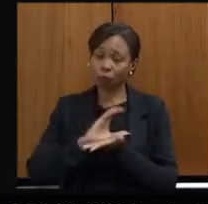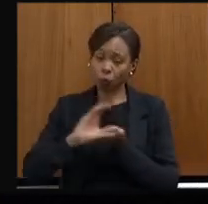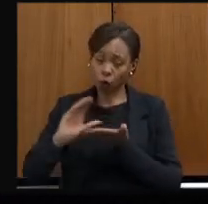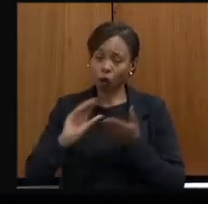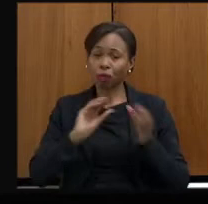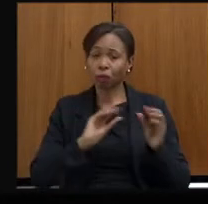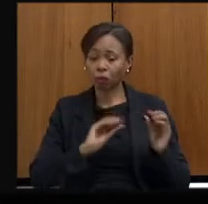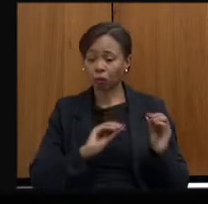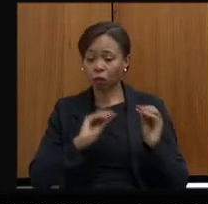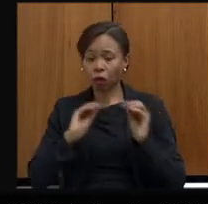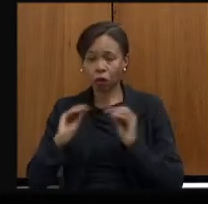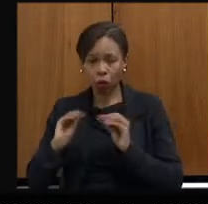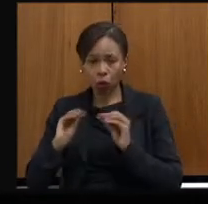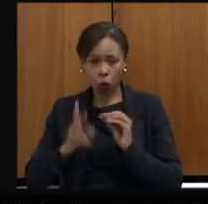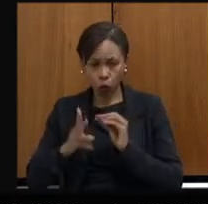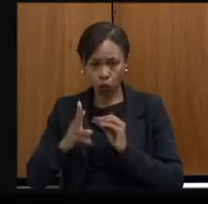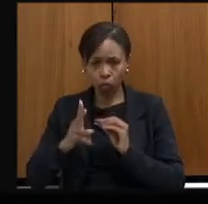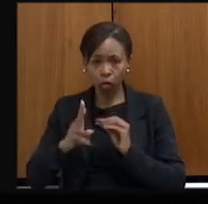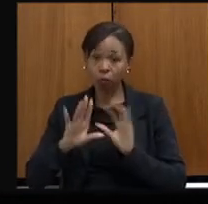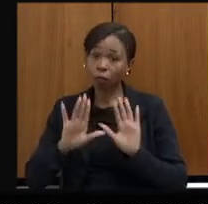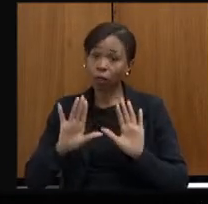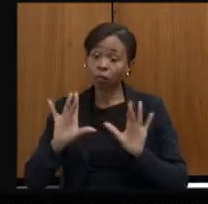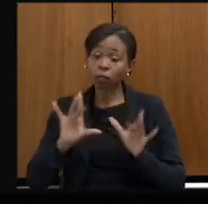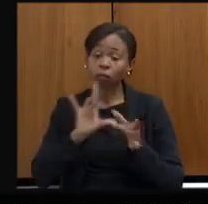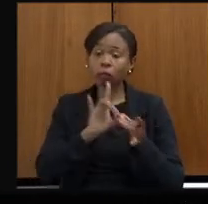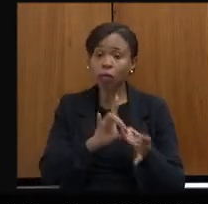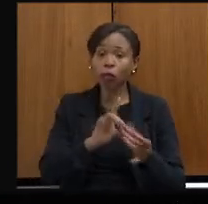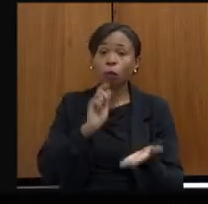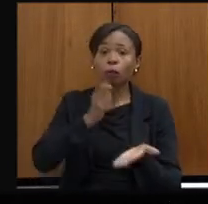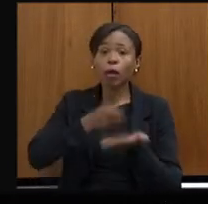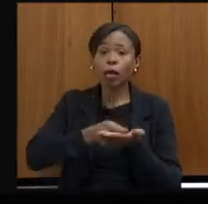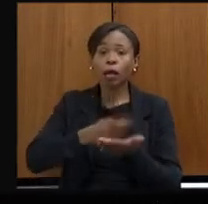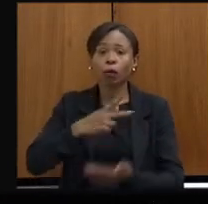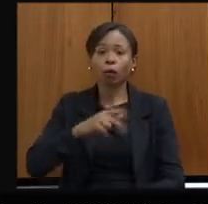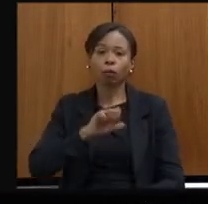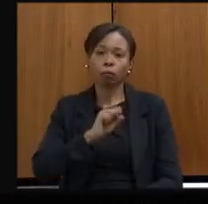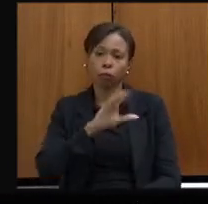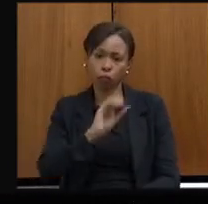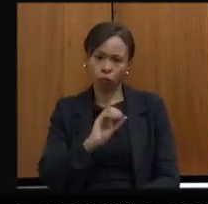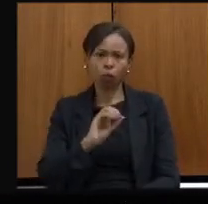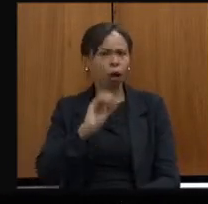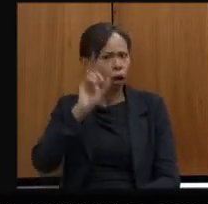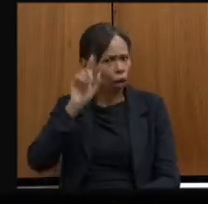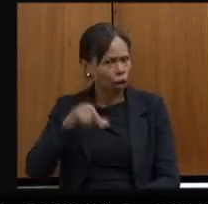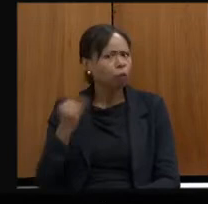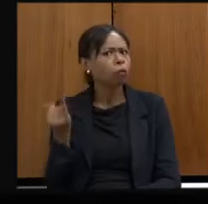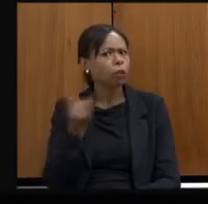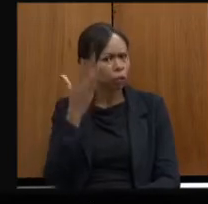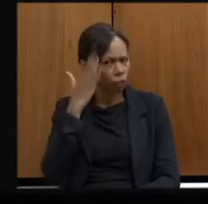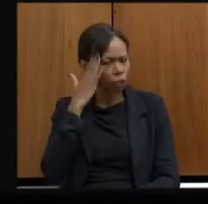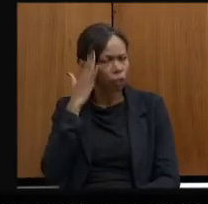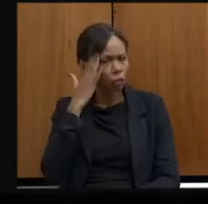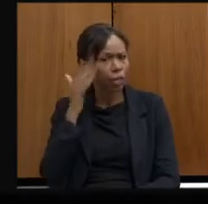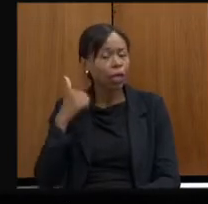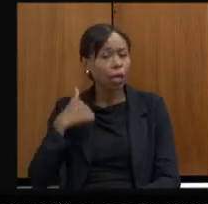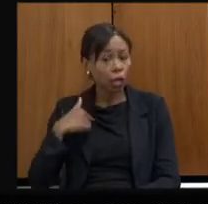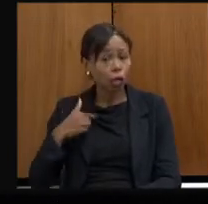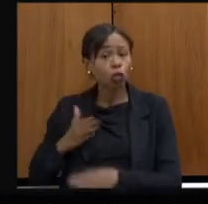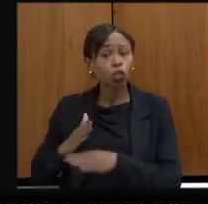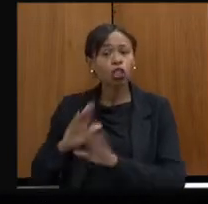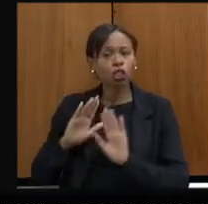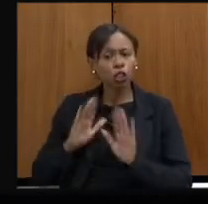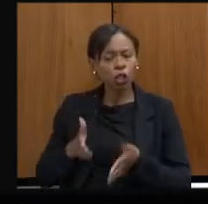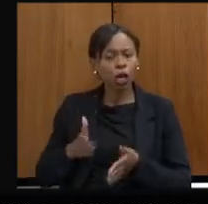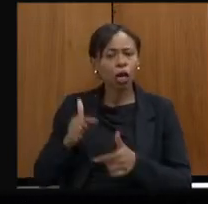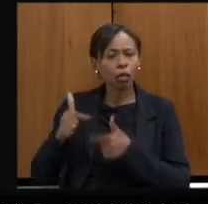vinculando ao pagamento do piso, né? Eu sei a importância disso. Aliás, eu tive uma breve passagem pela CEDES e